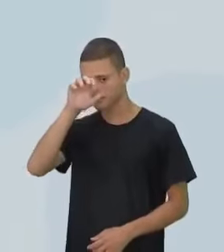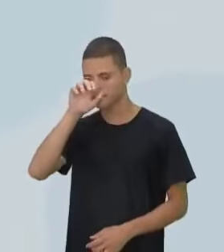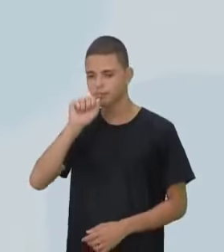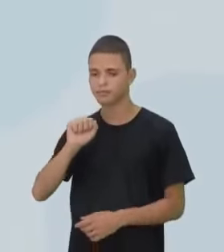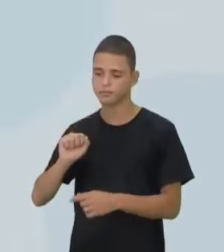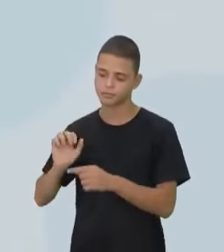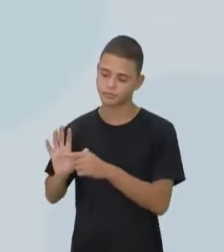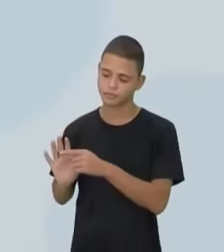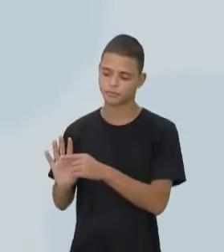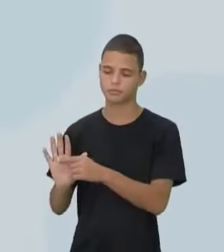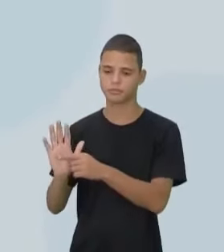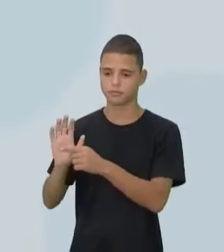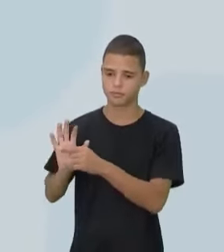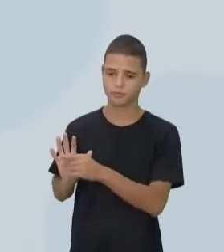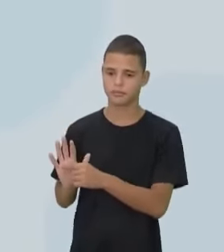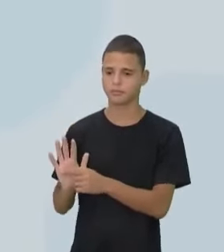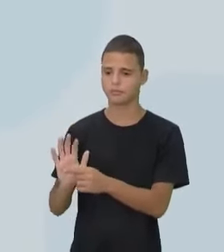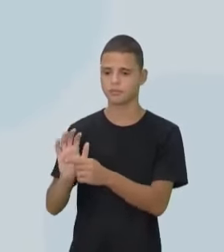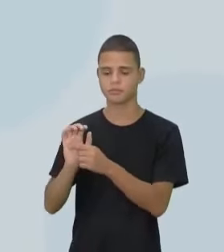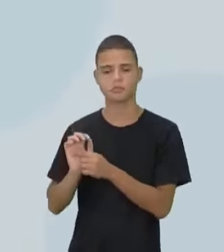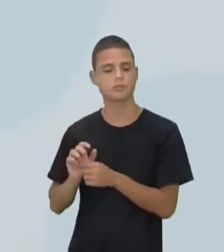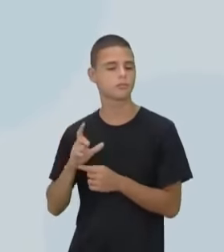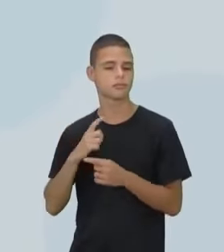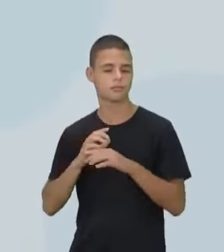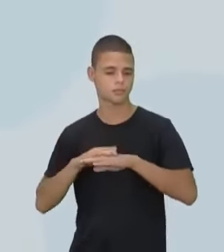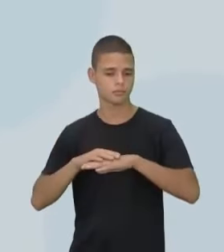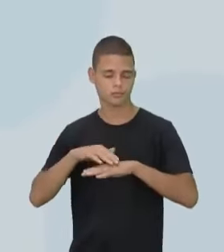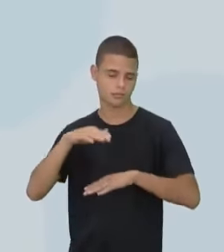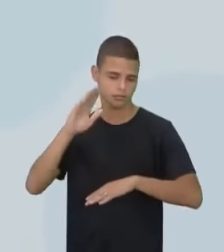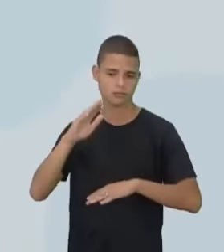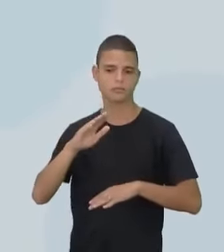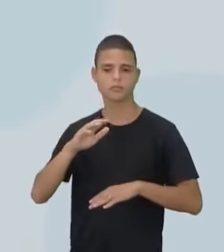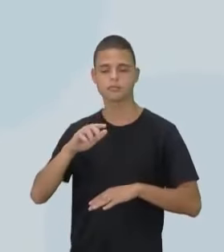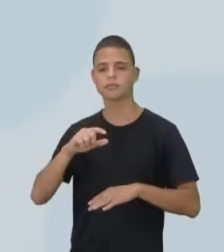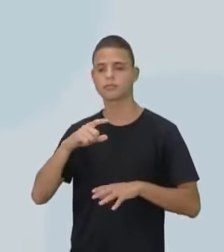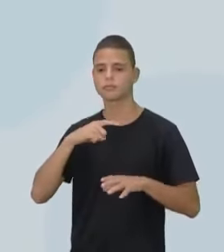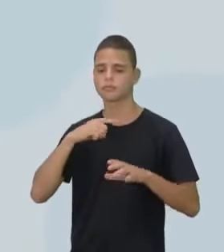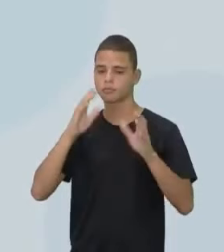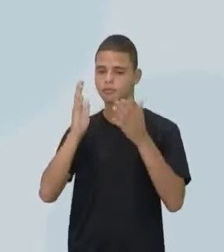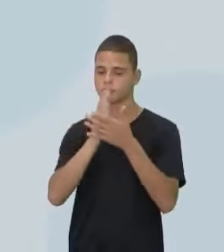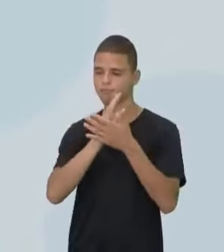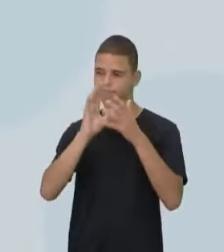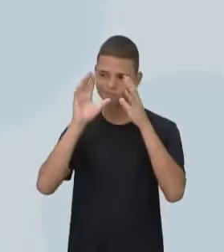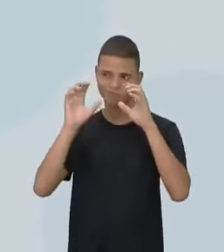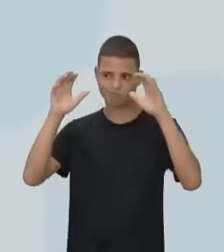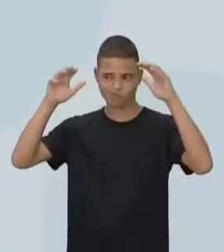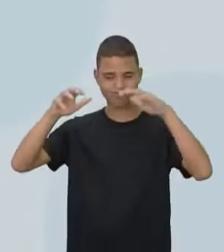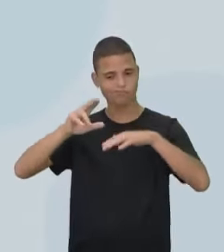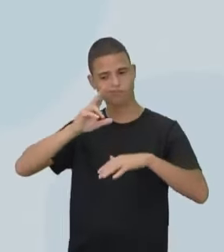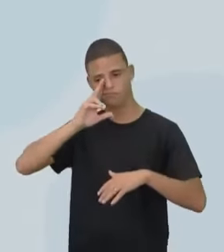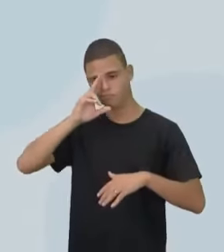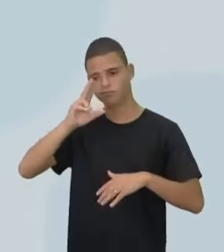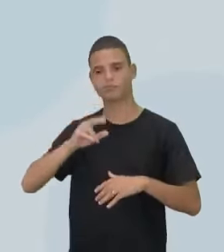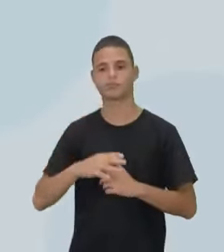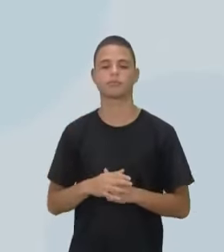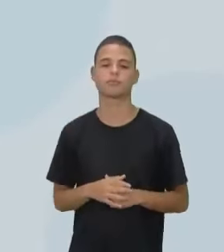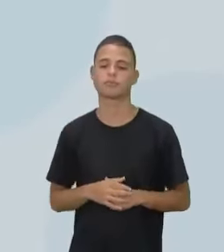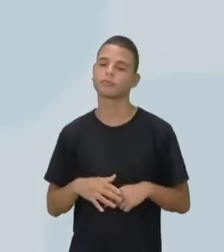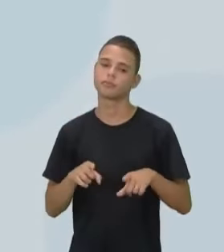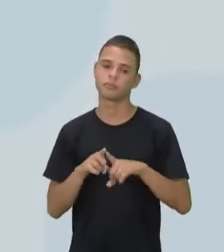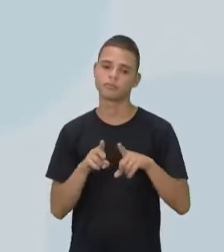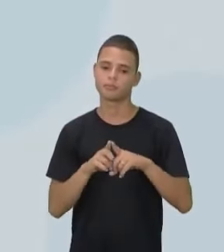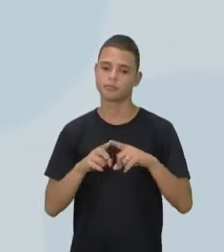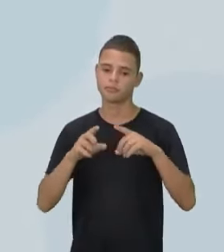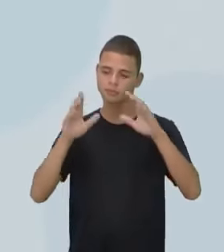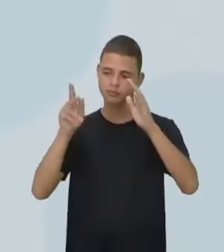cima. Certo. Você tem maiores quantidades de umidade, logo você vai ter chuvas mais severas, né? E as próprias chuvas